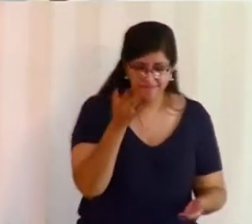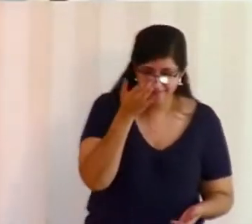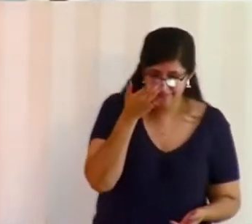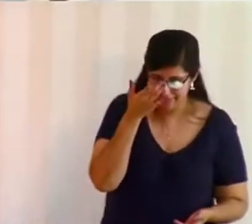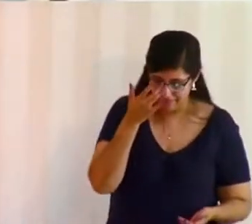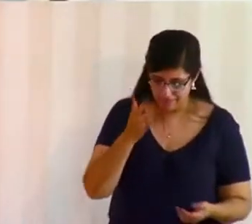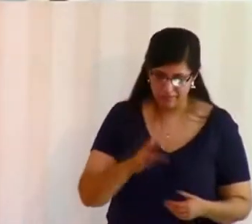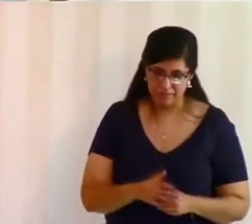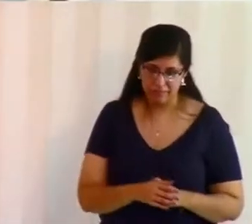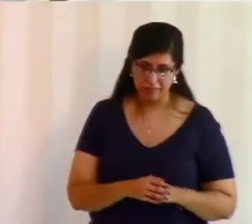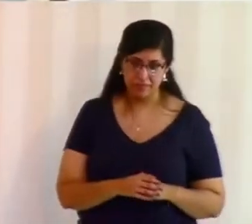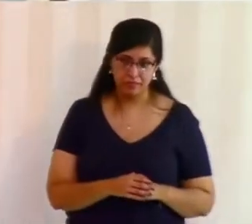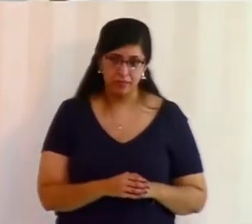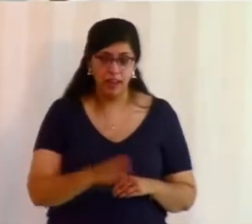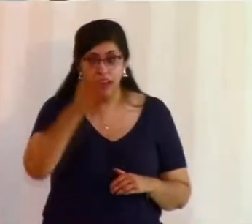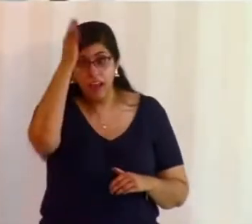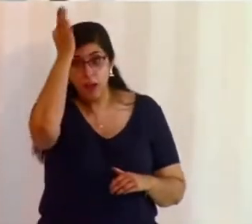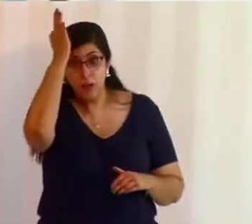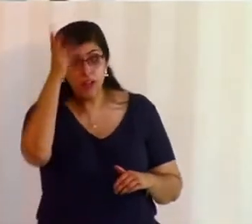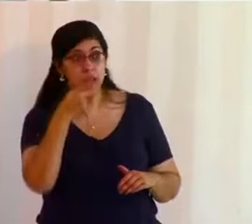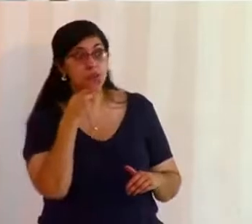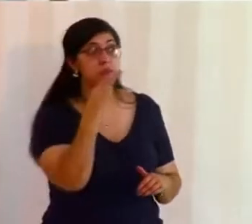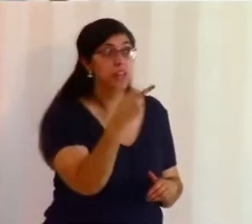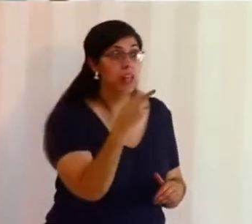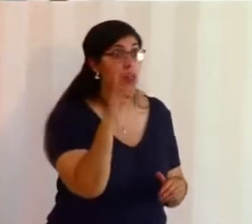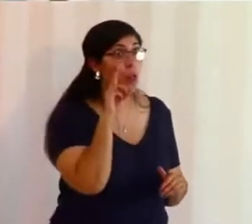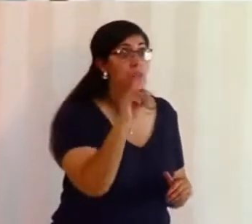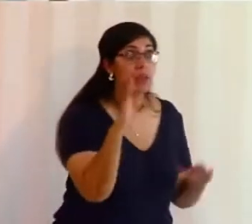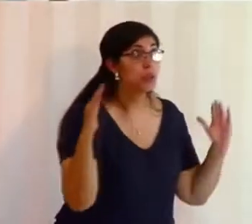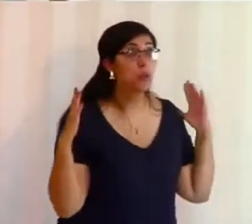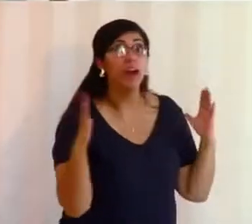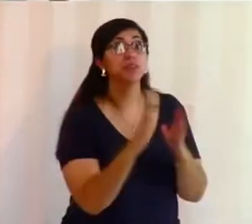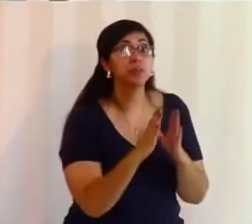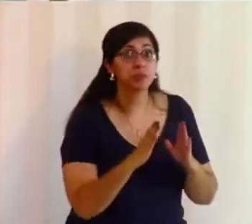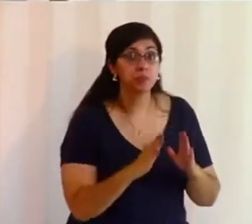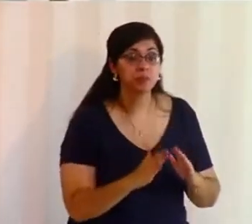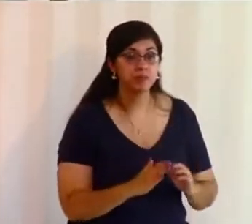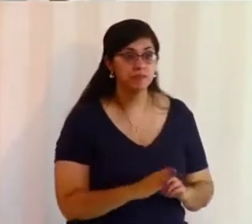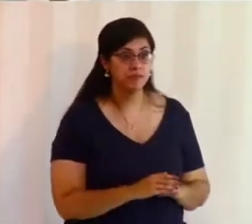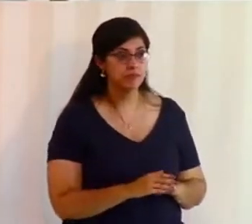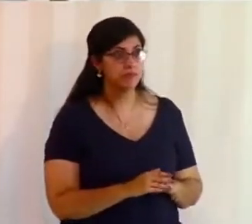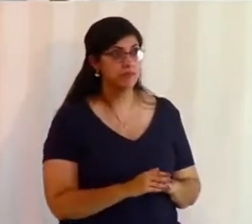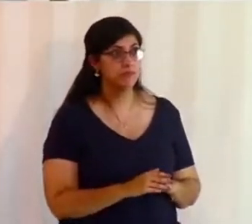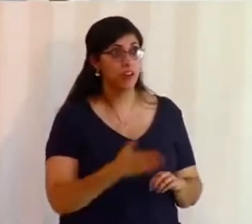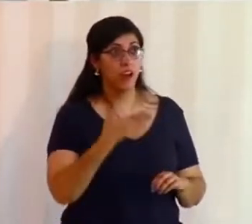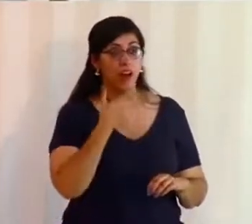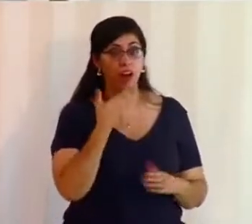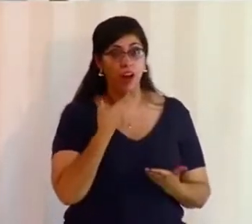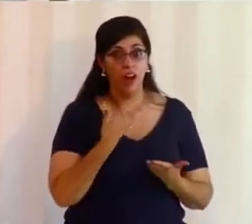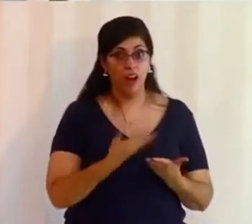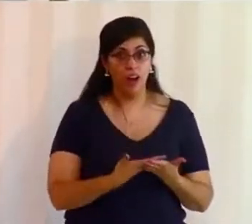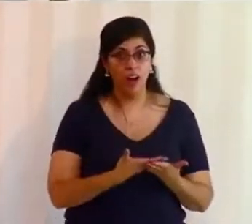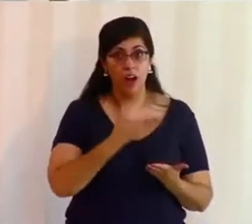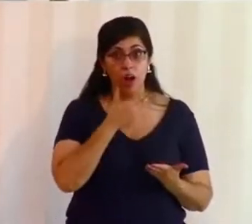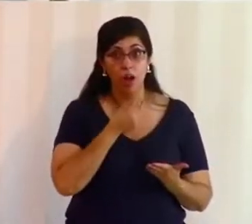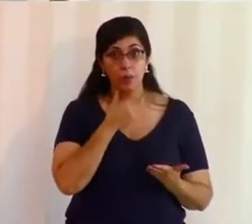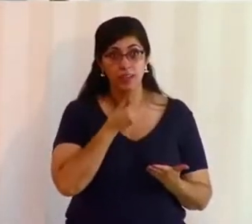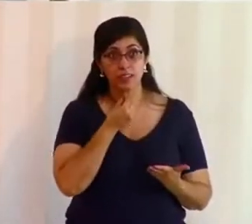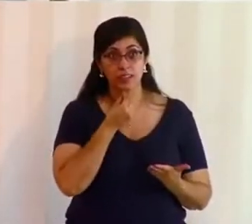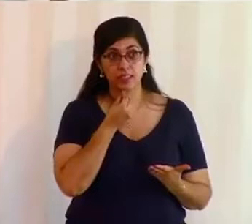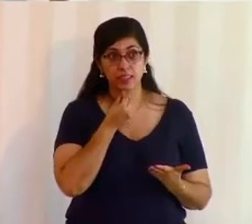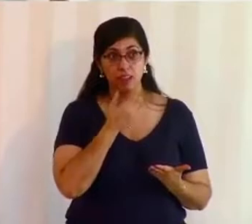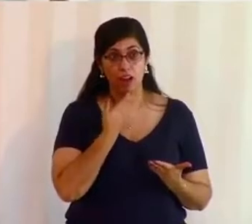Eu só sei que a mula falou assim: você não está vendo o anjo ali na frente? Tem um anjo ali na frente com uma espada e eu não consigo